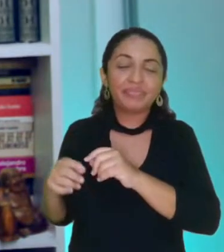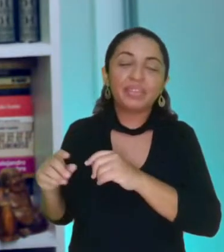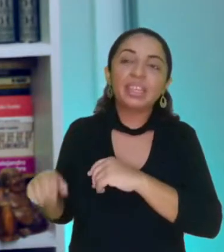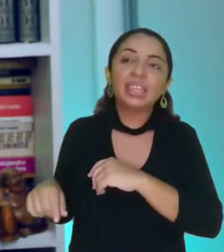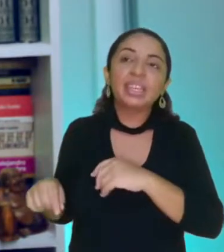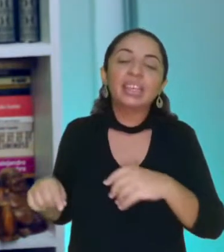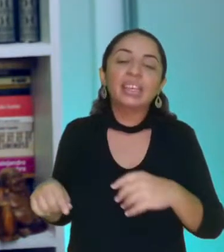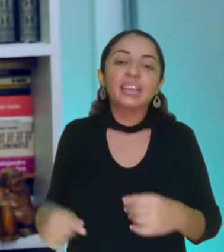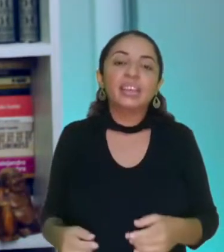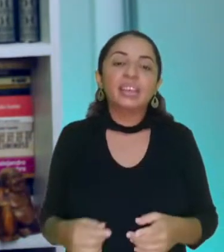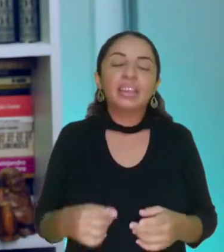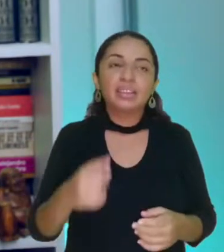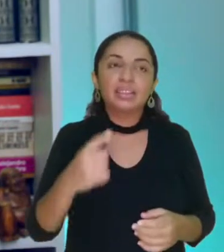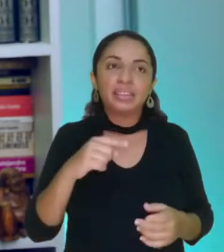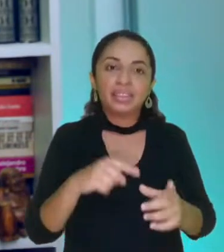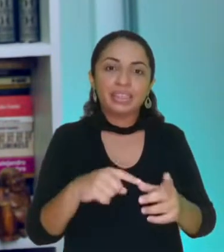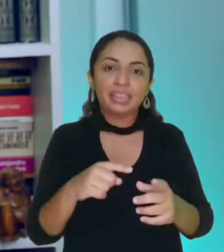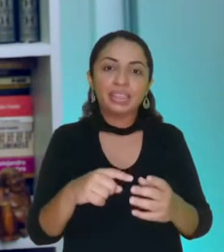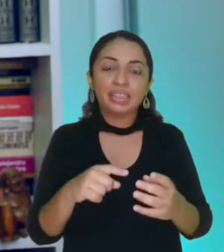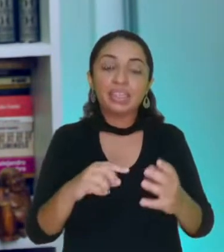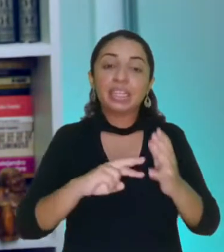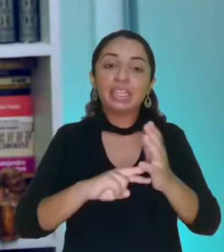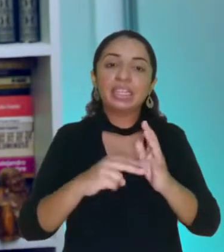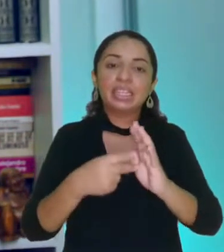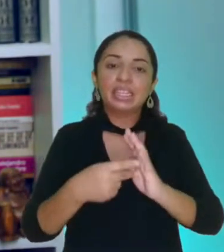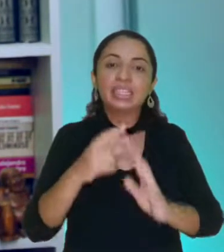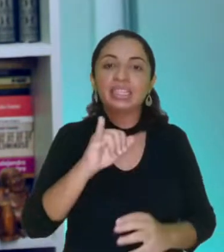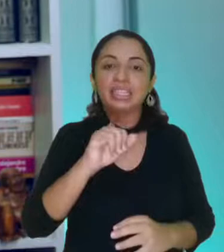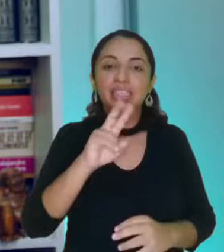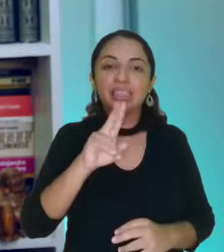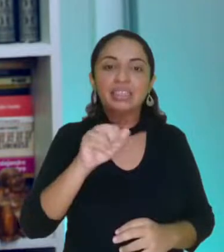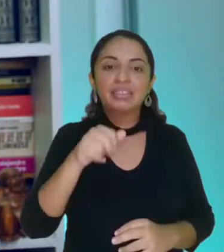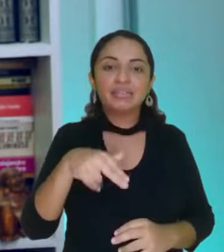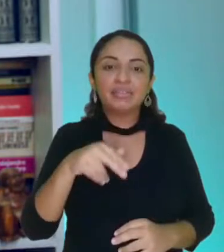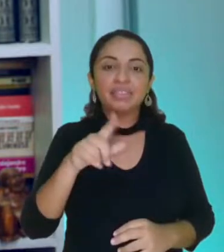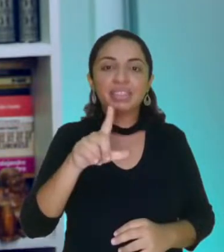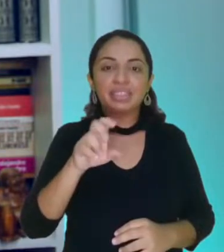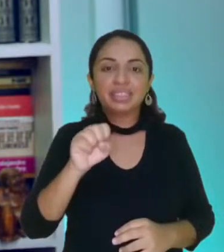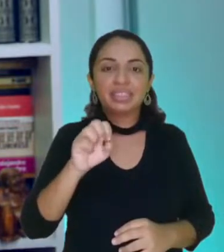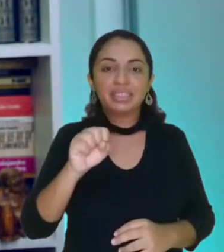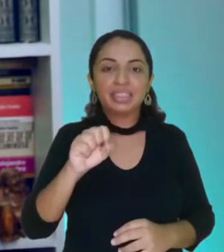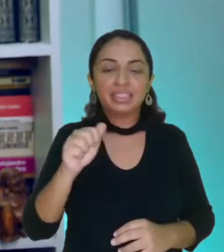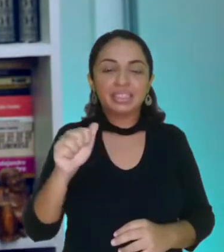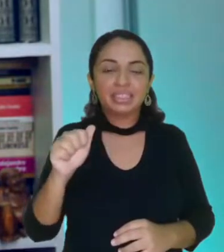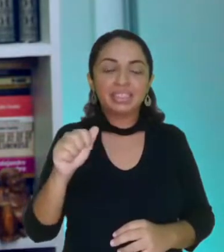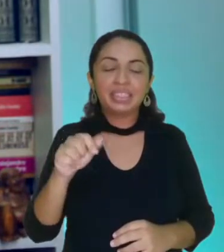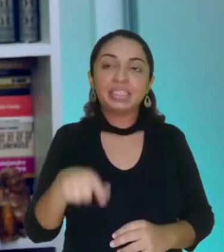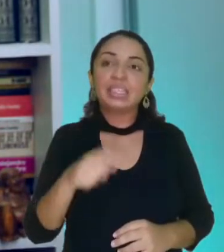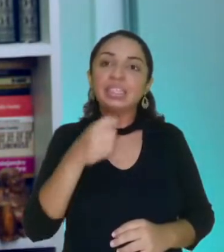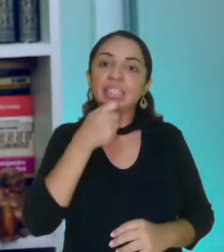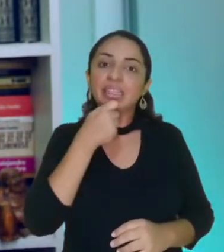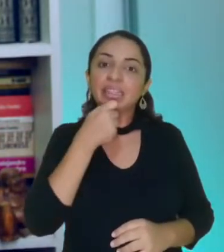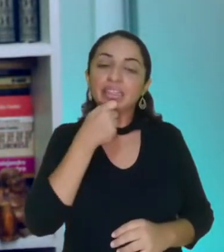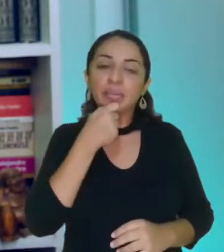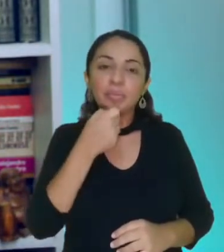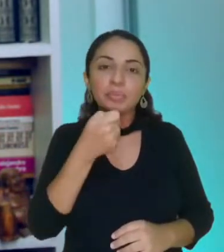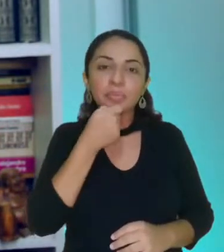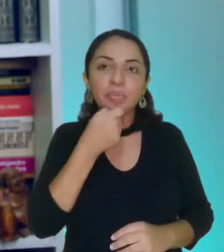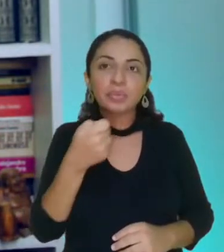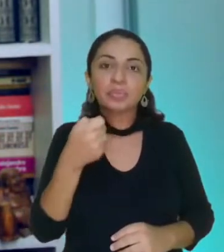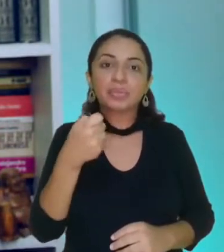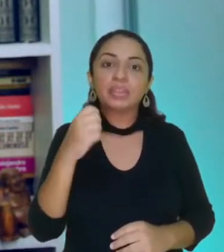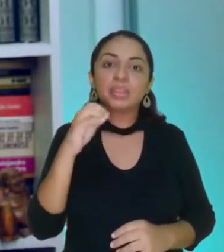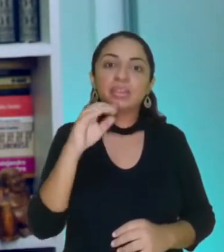é... deixa eu ver... tradução do Ivan Lessa. Olha só, Ivan Lessa, grande correspondente, grande cronista. Correspondente da